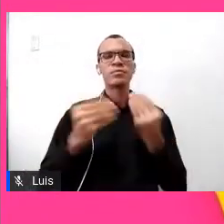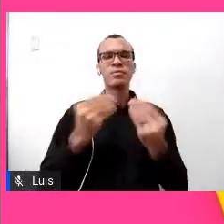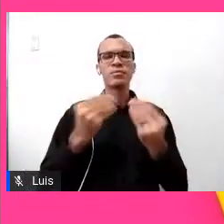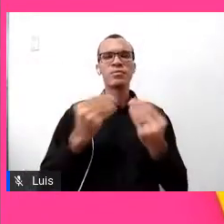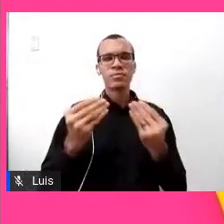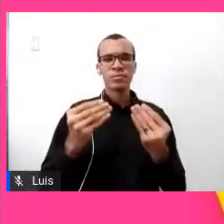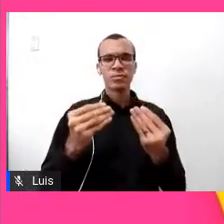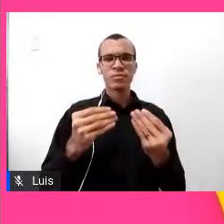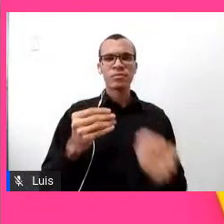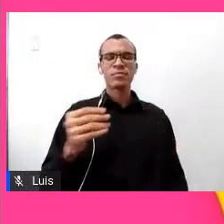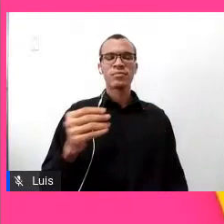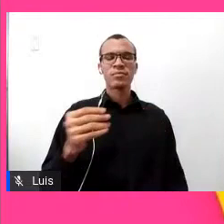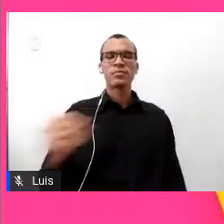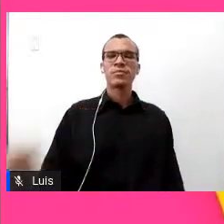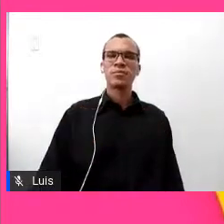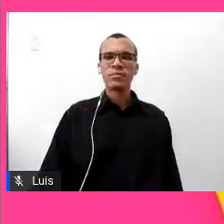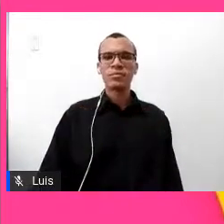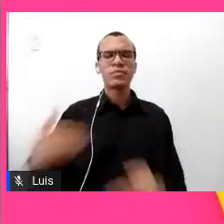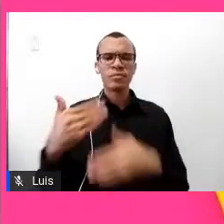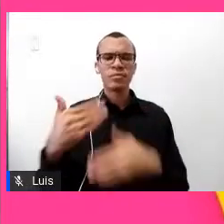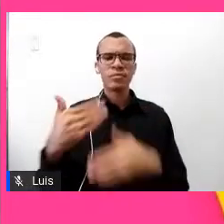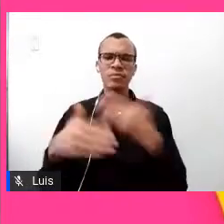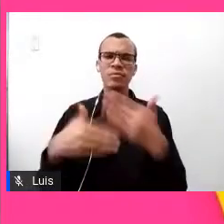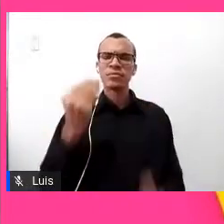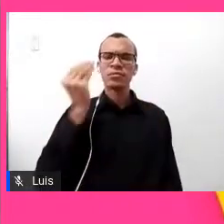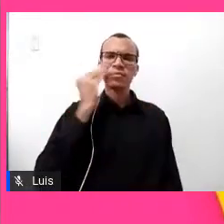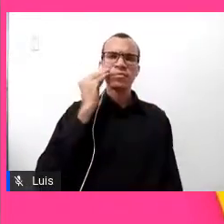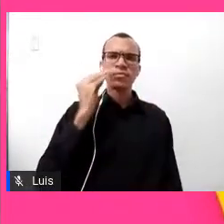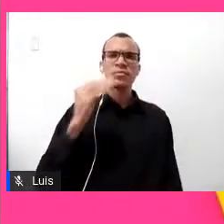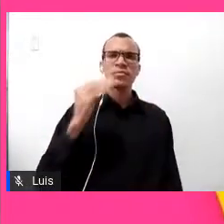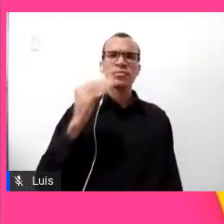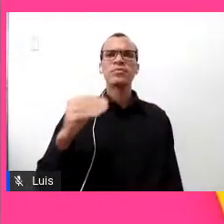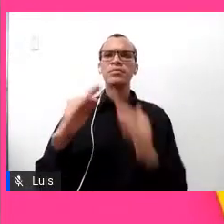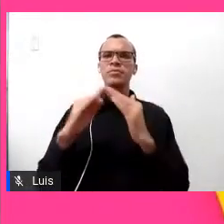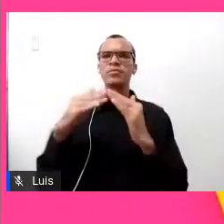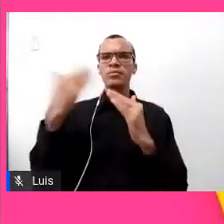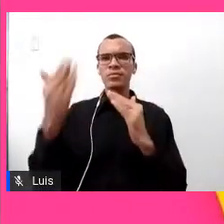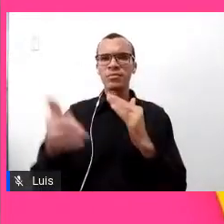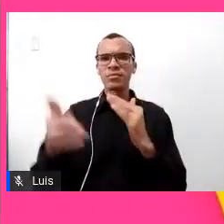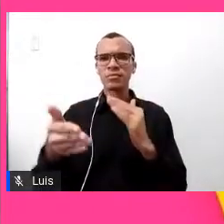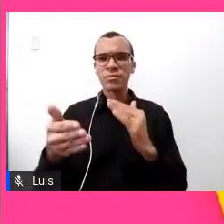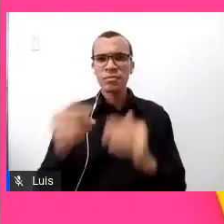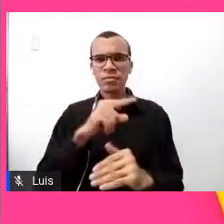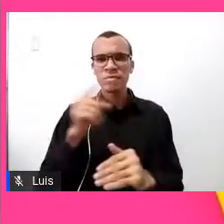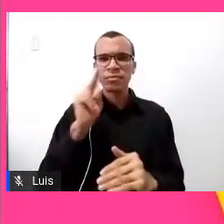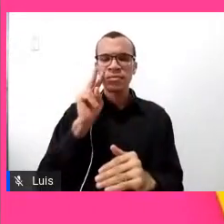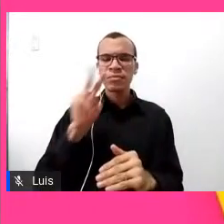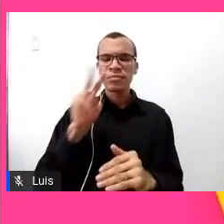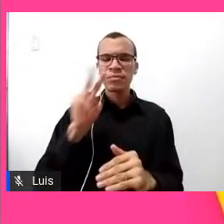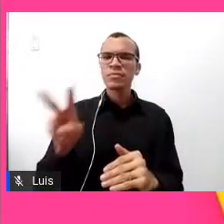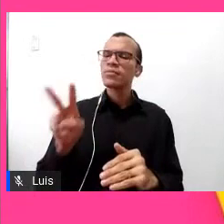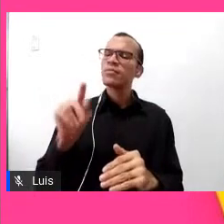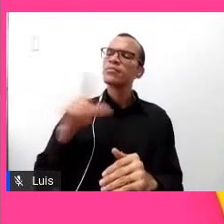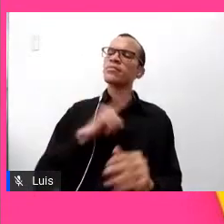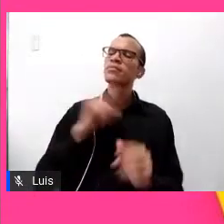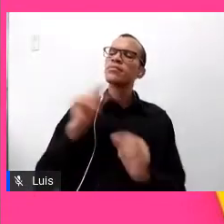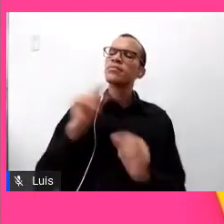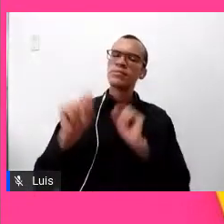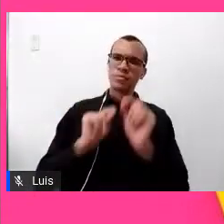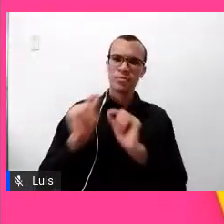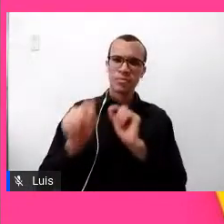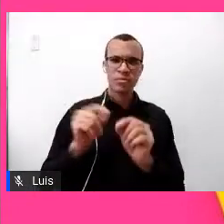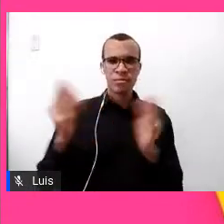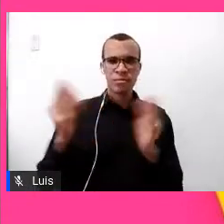Depois eu vou mostrar toda essa parte atrás da casa para vocês verem exatamente o que tem ali. Mas nesse momento